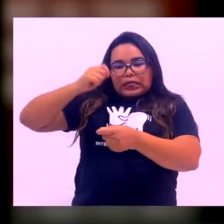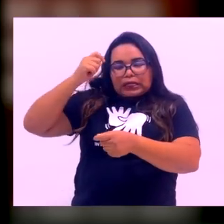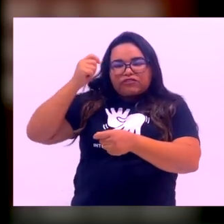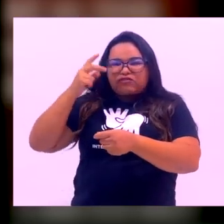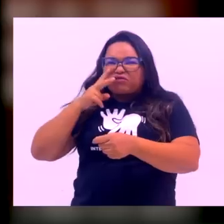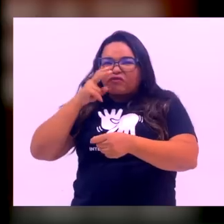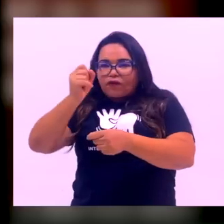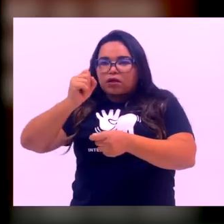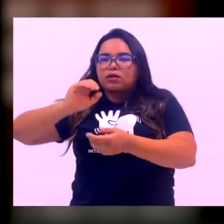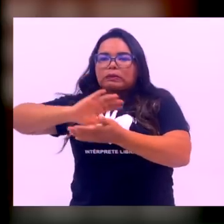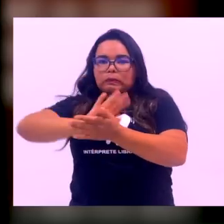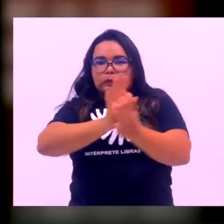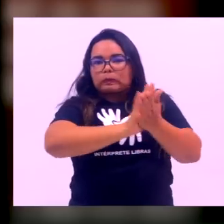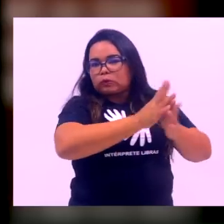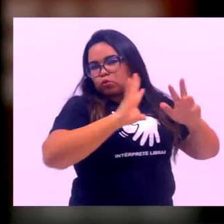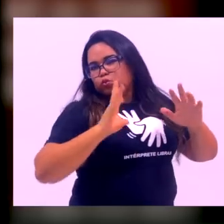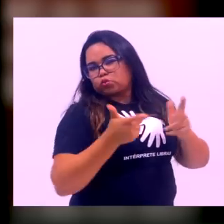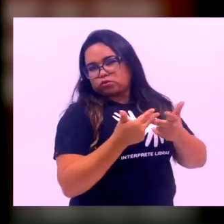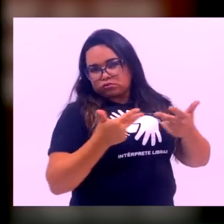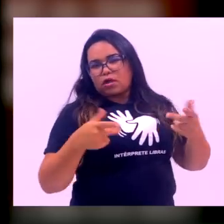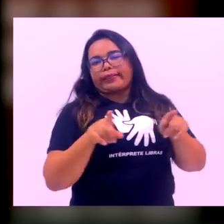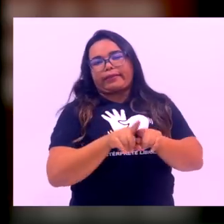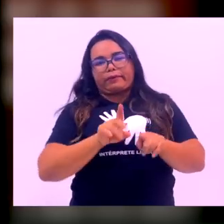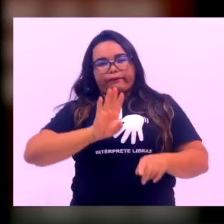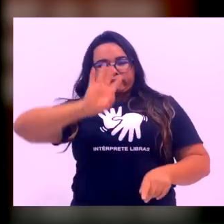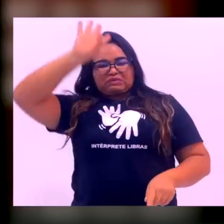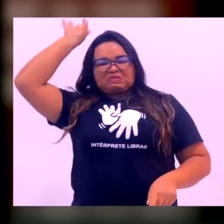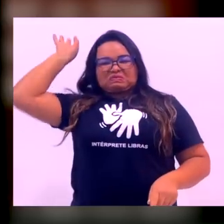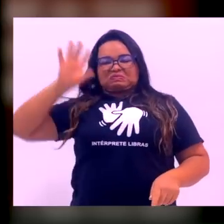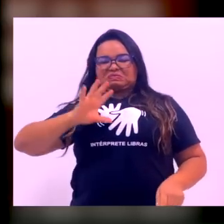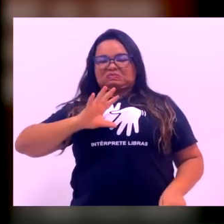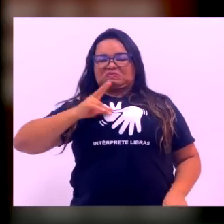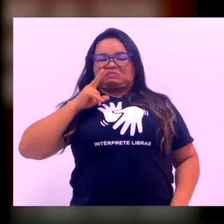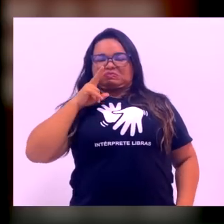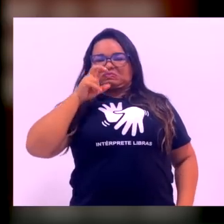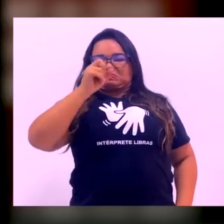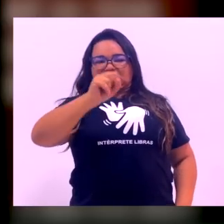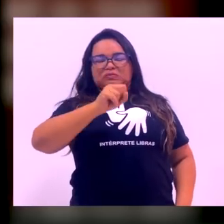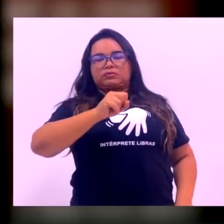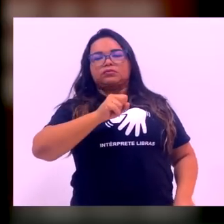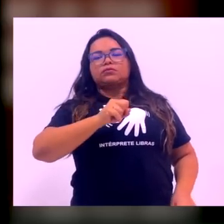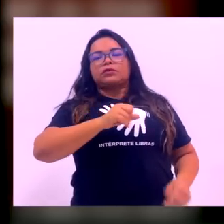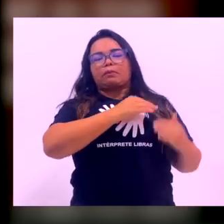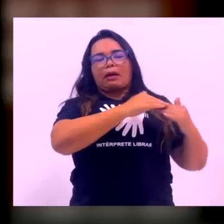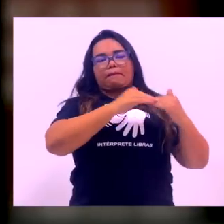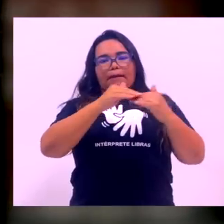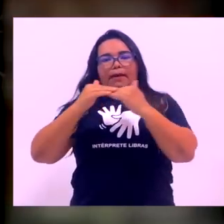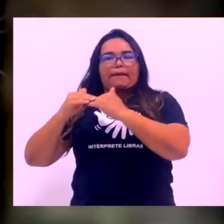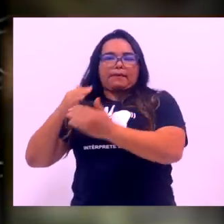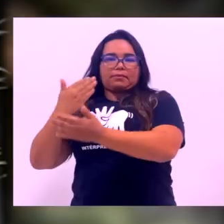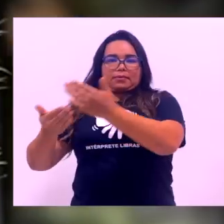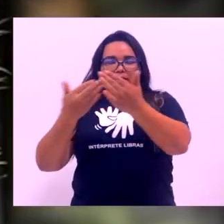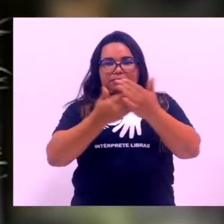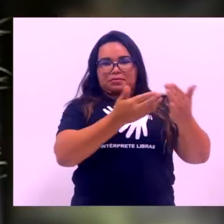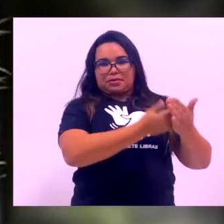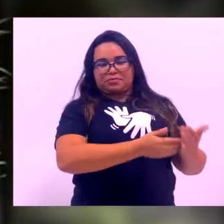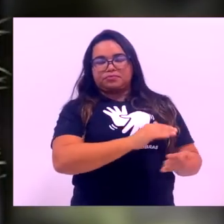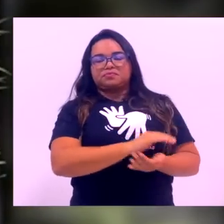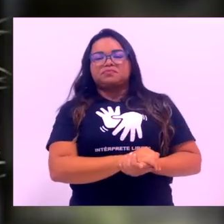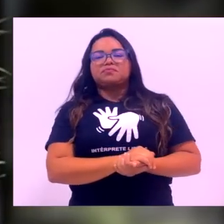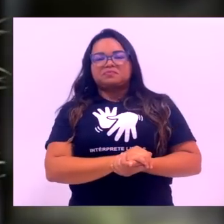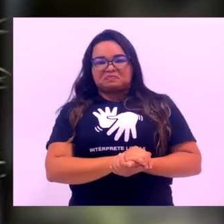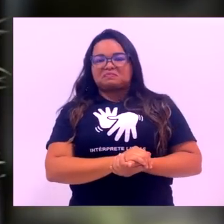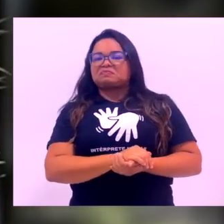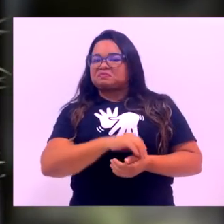e quebra todas as coisas, partirá tudo em pedaços, destruirá tudo, conforme Daniel